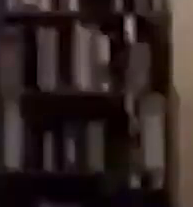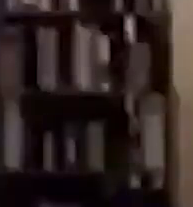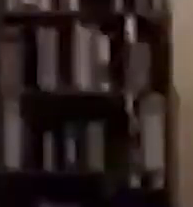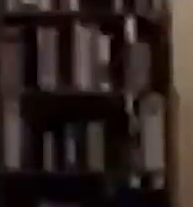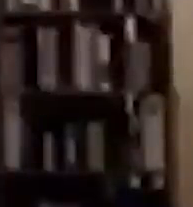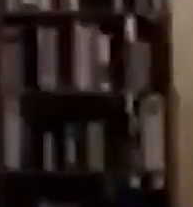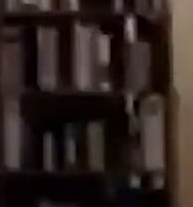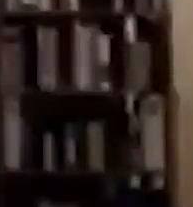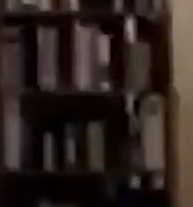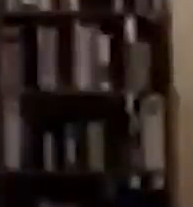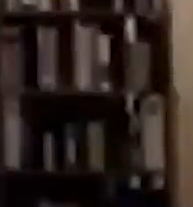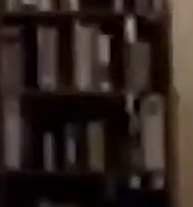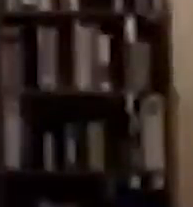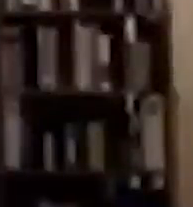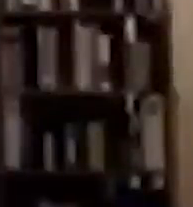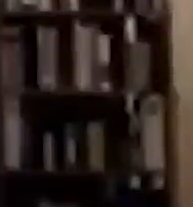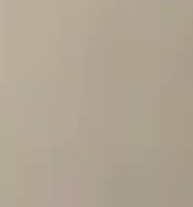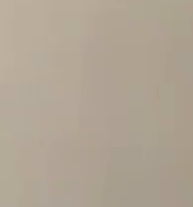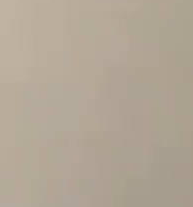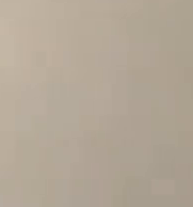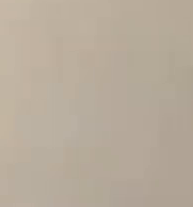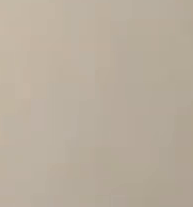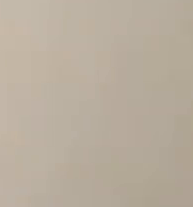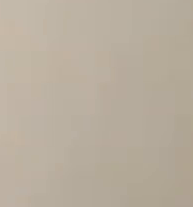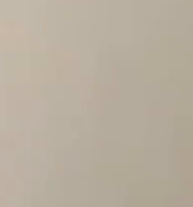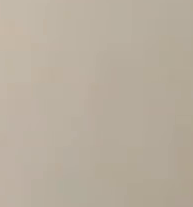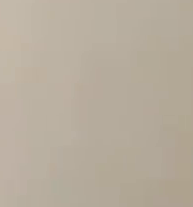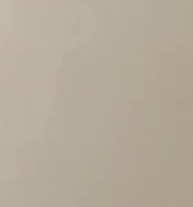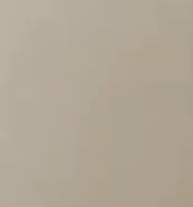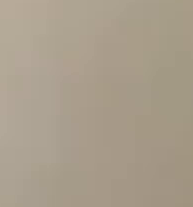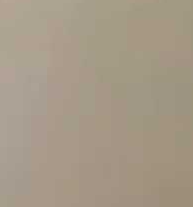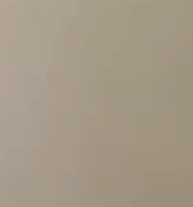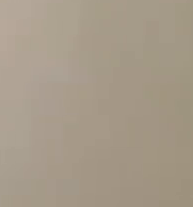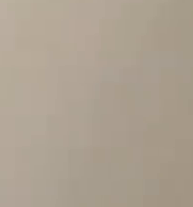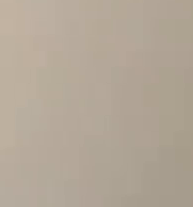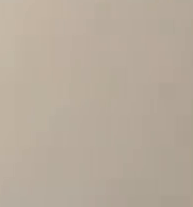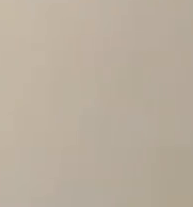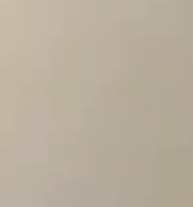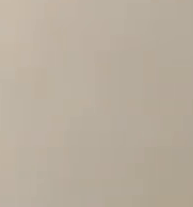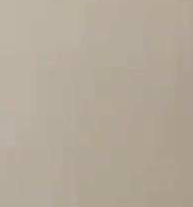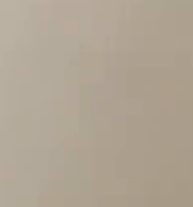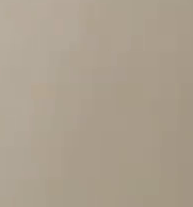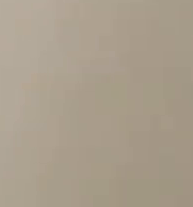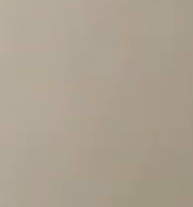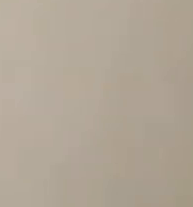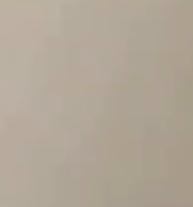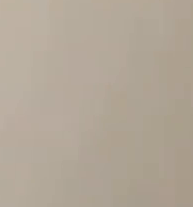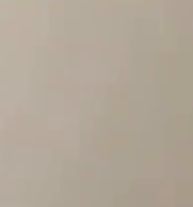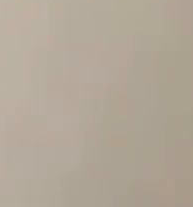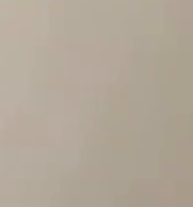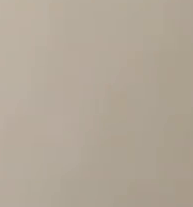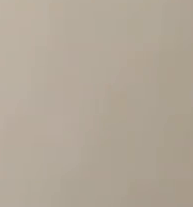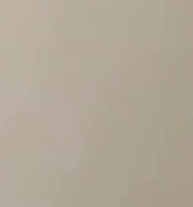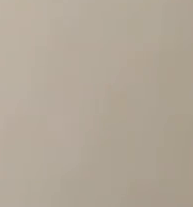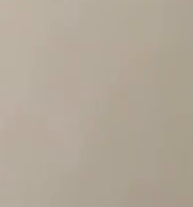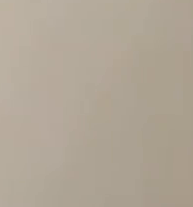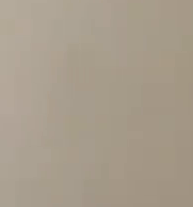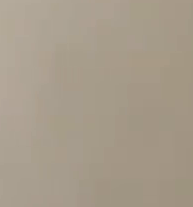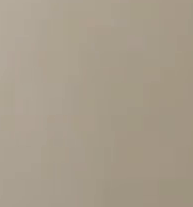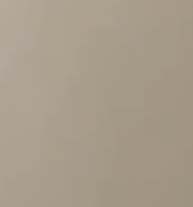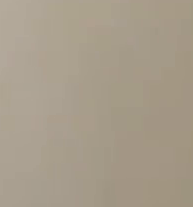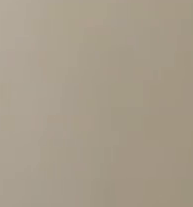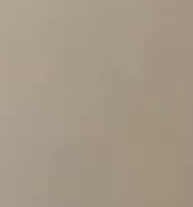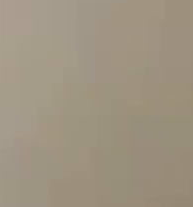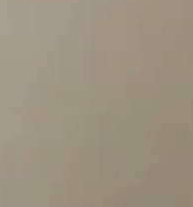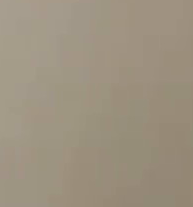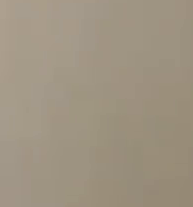te dizer uma coisa, é uma questão de sanidade mental. Porque como é que eu converso com um sujeito que vem dizer para mim que vai ter